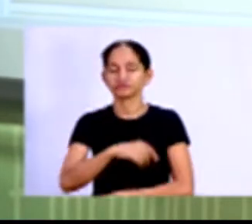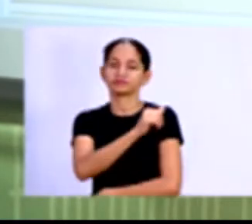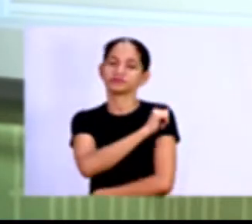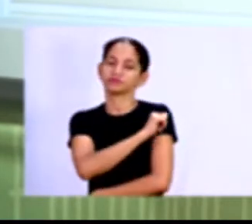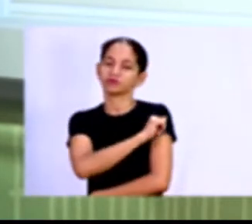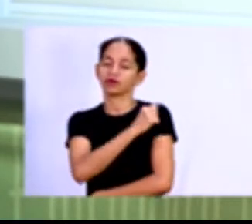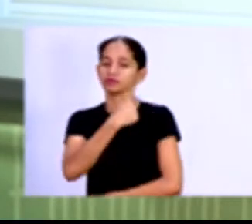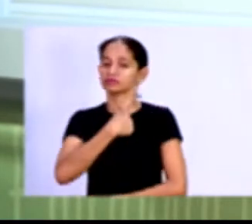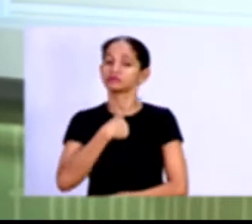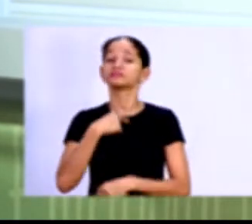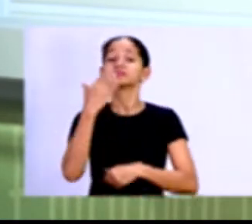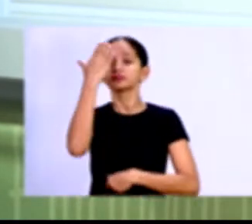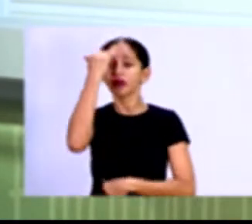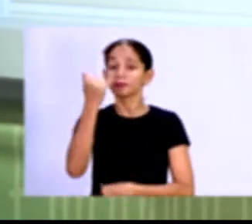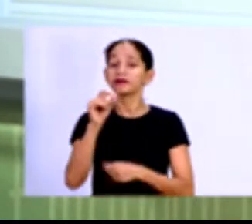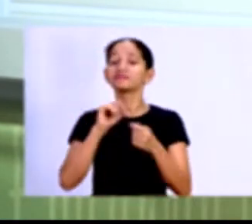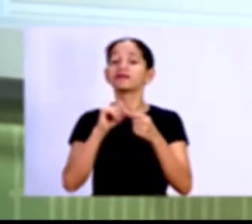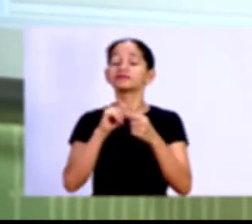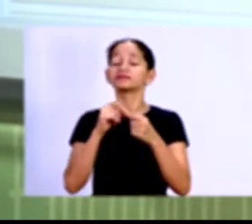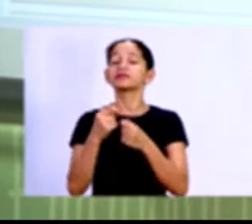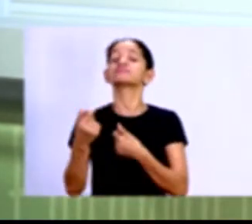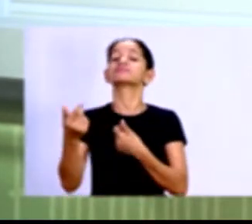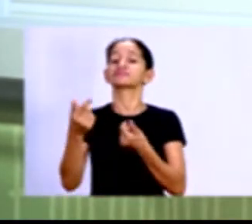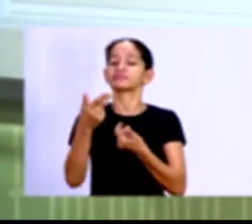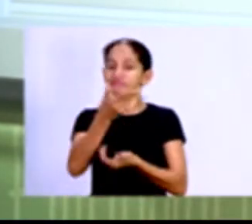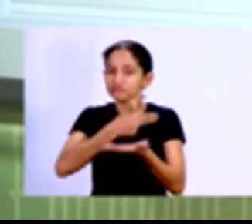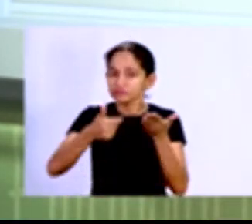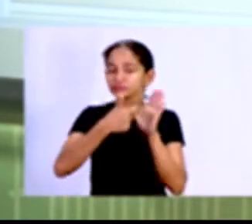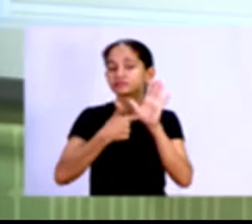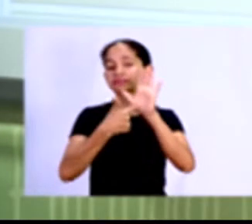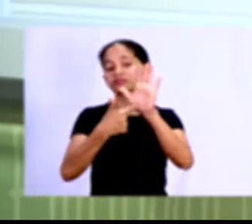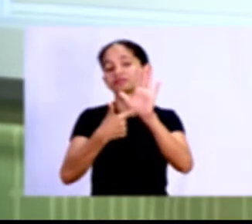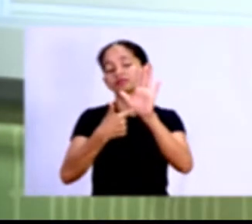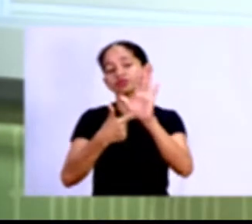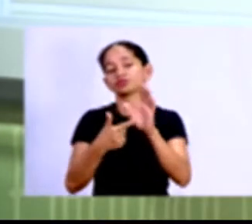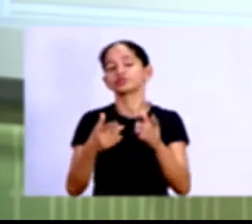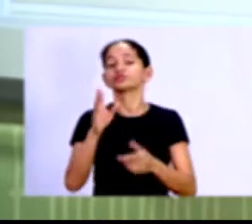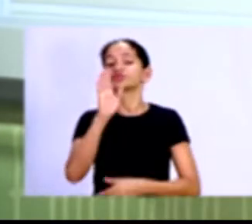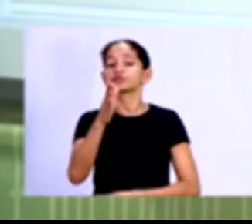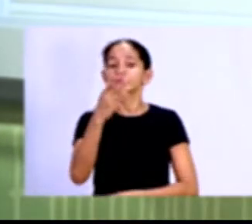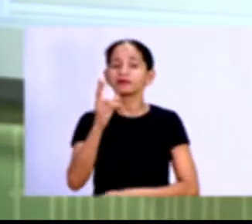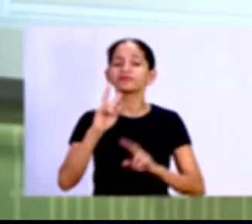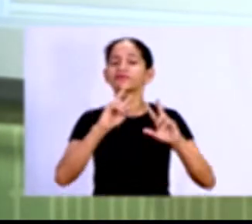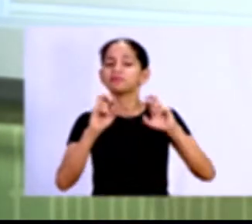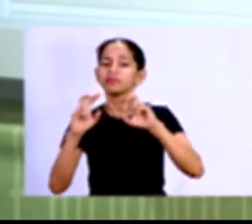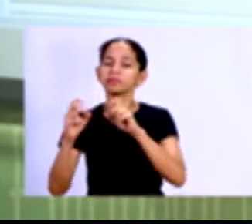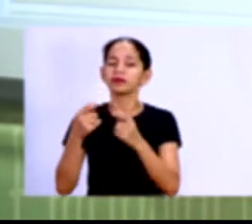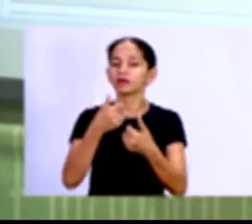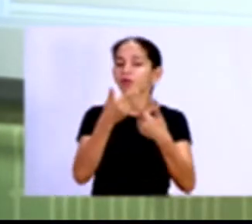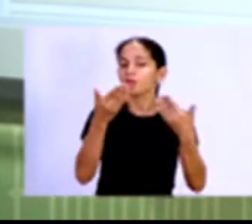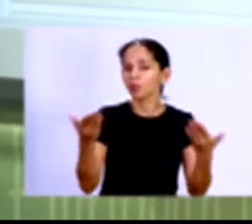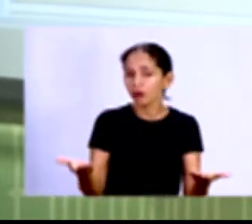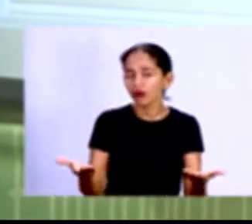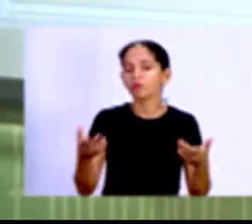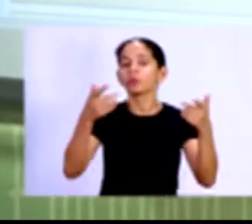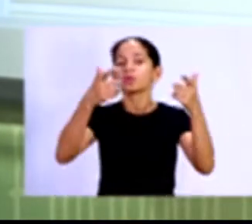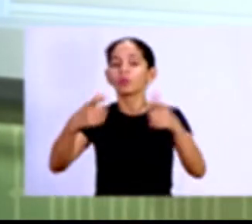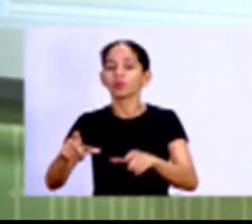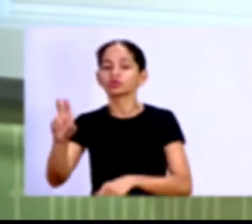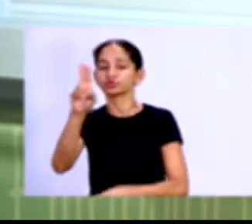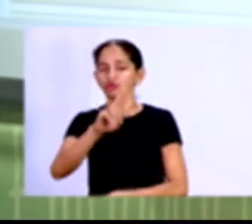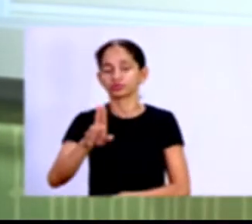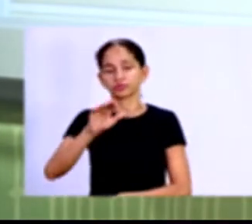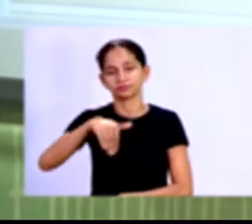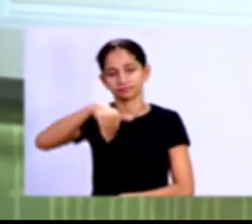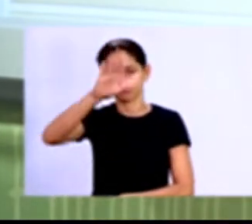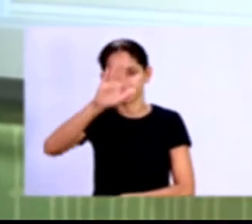trouxemos um gráfico para você que fala a respeito da utilização da internet e onde ela é mais